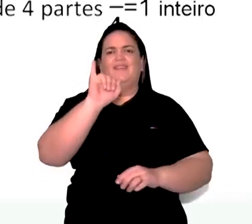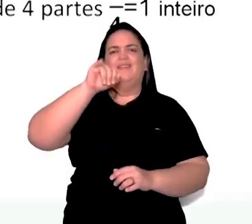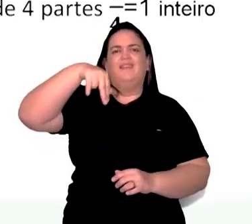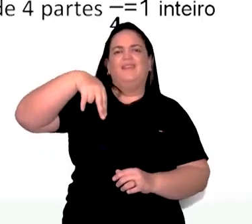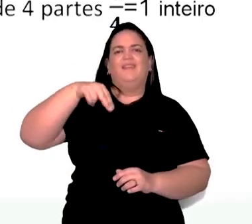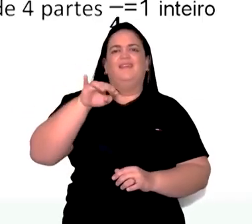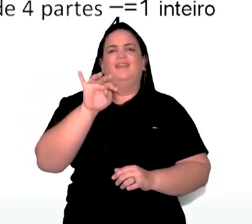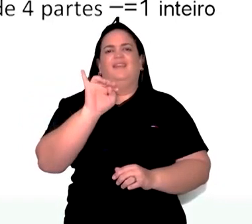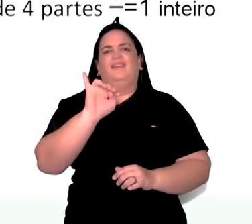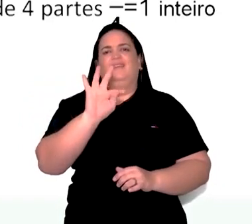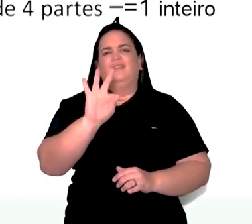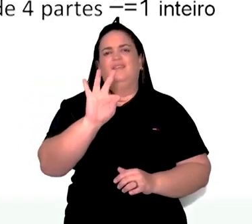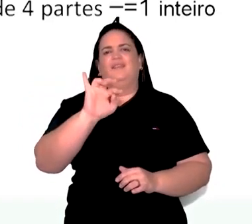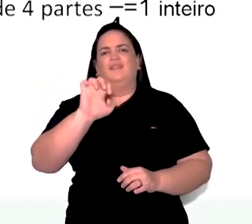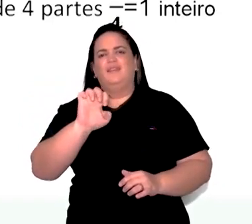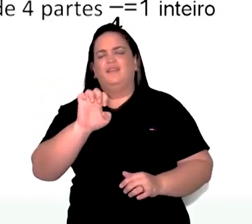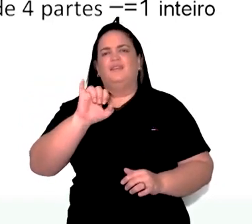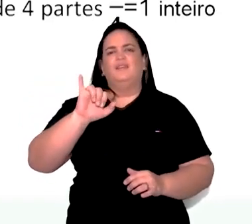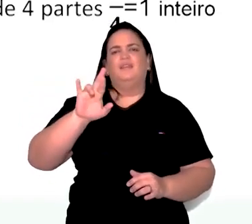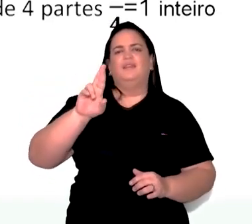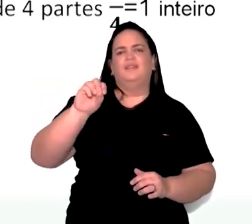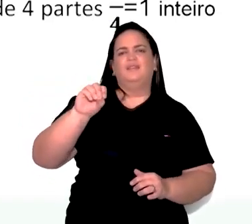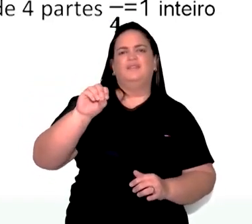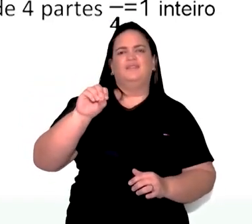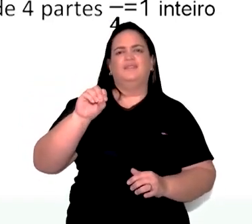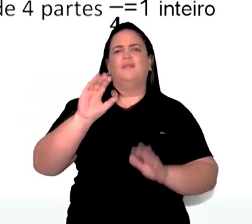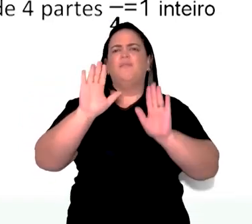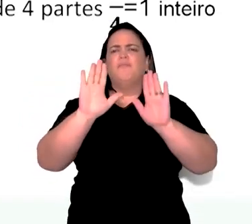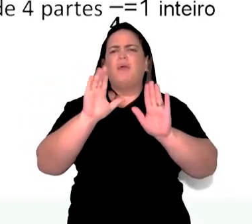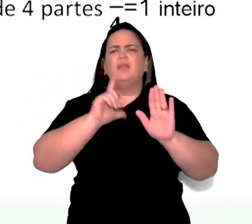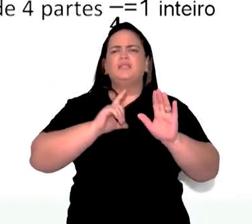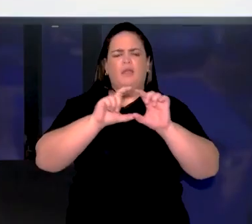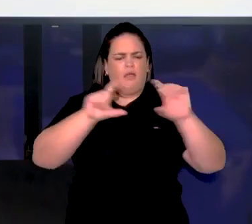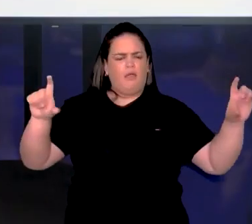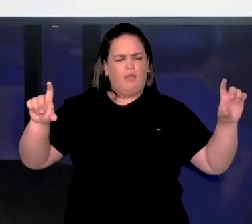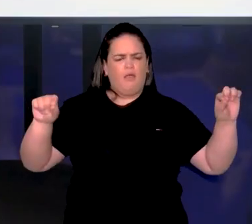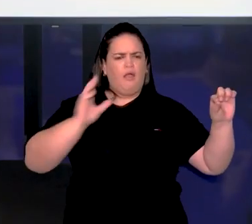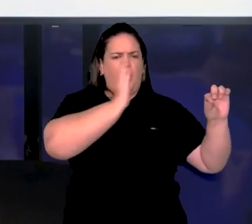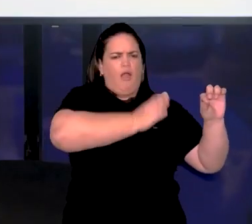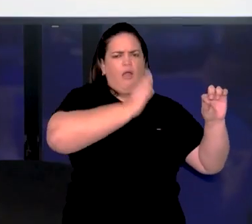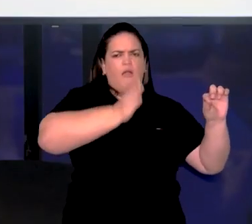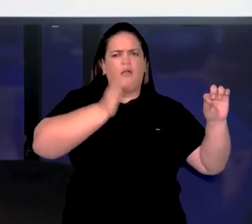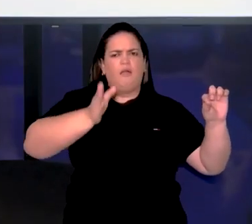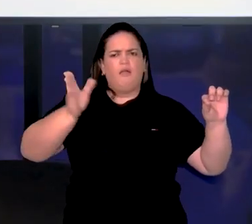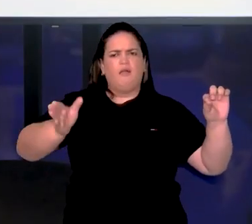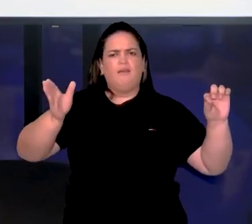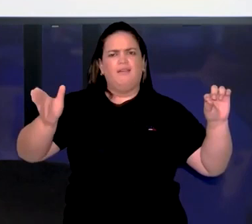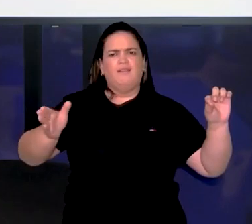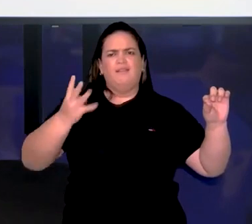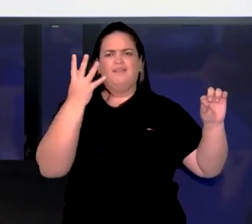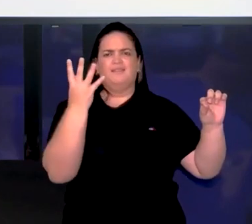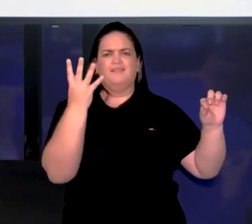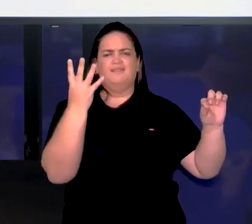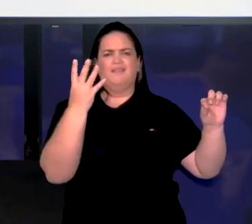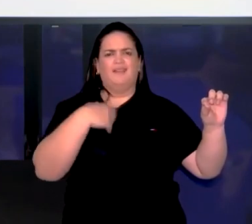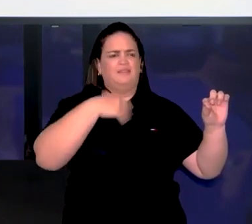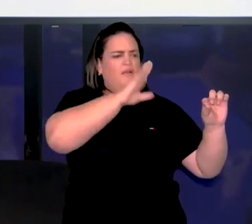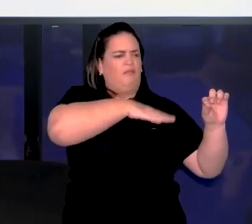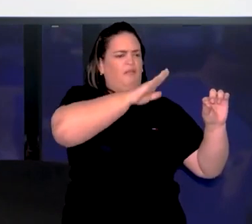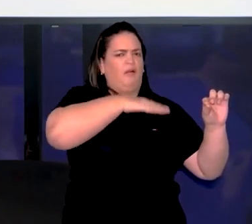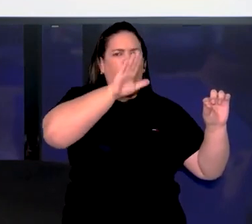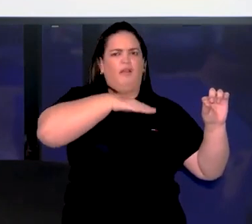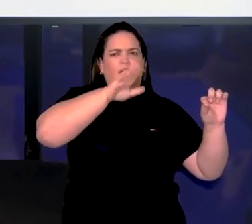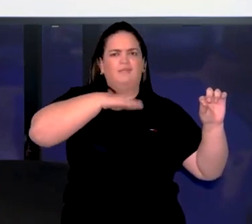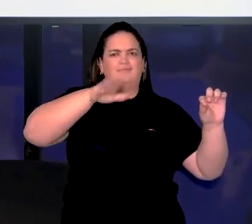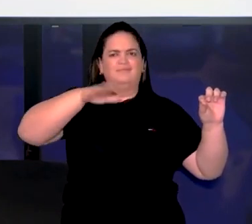em partes? Ora, dividi em 4 partes. Dessas 4 partes, eu pintei